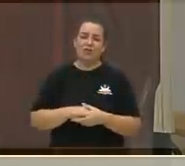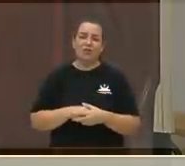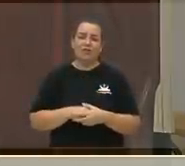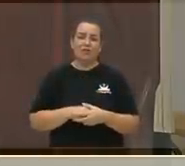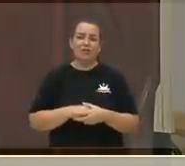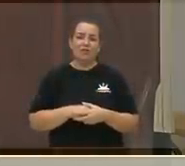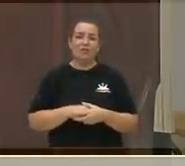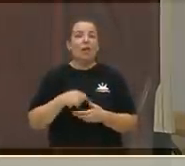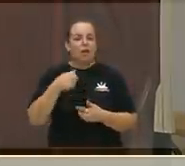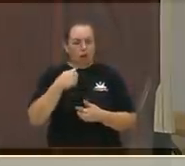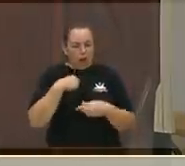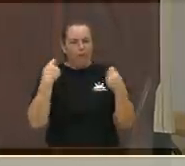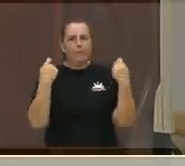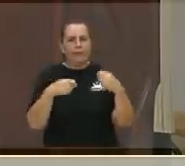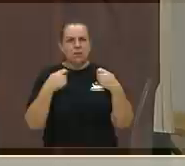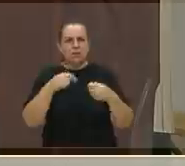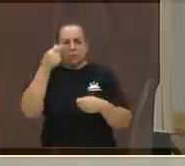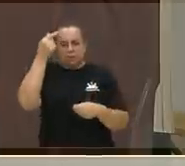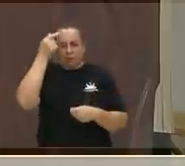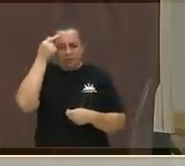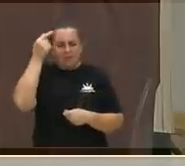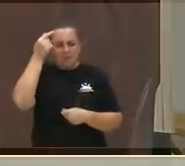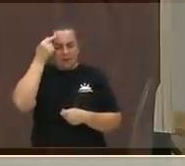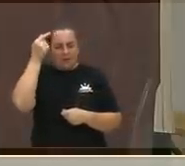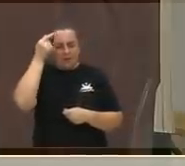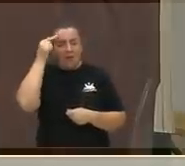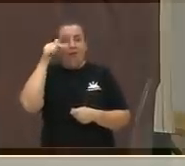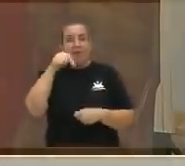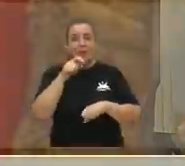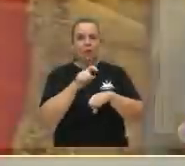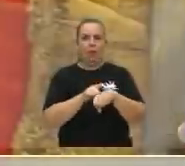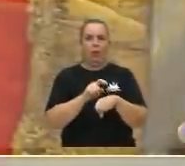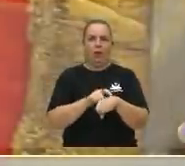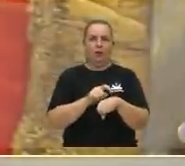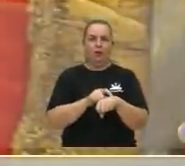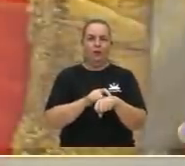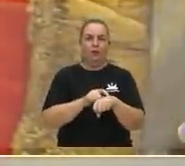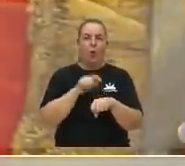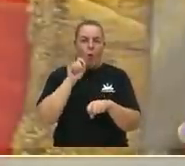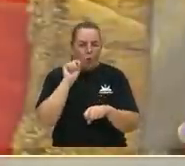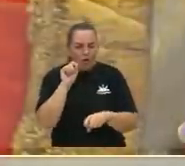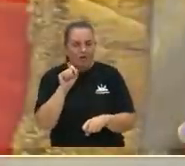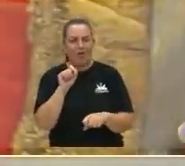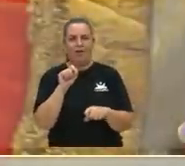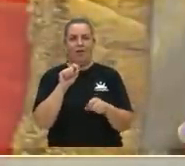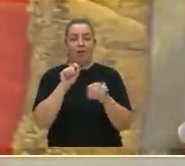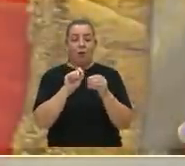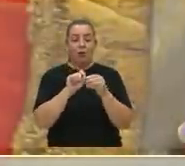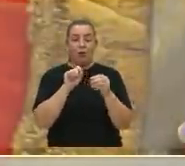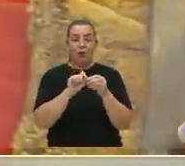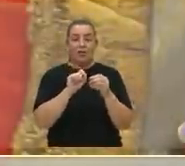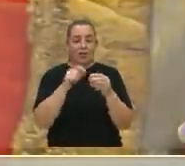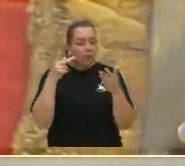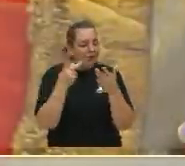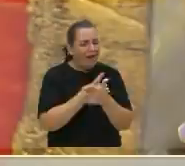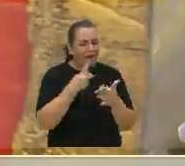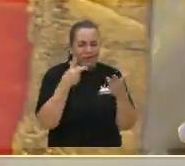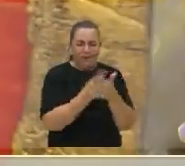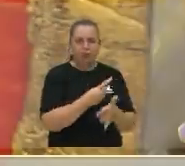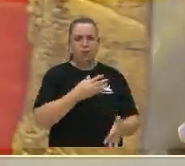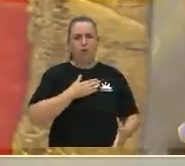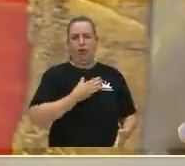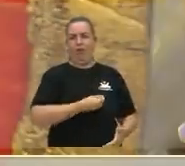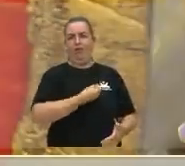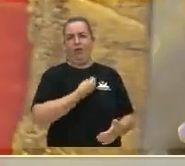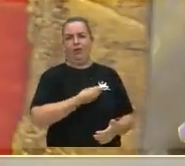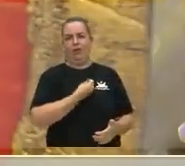o espelho o rei este momento sim senhor